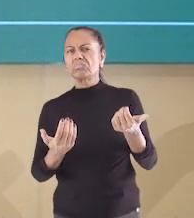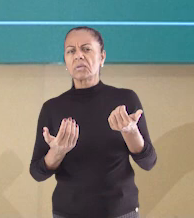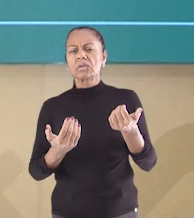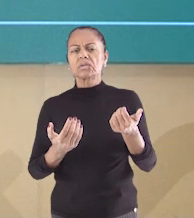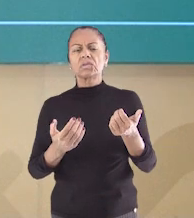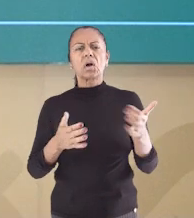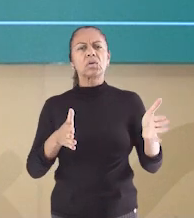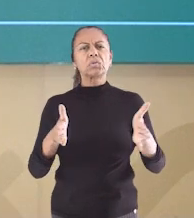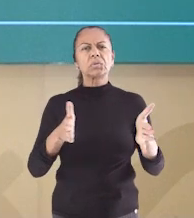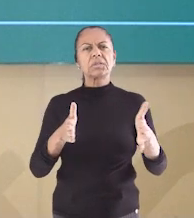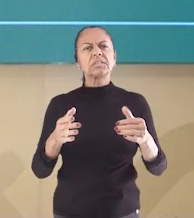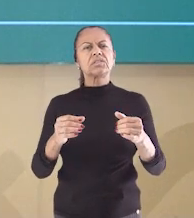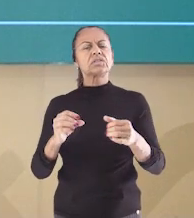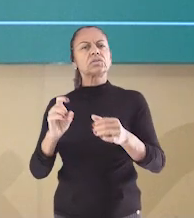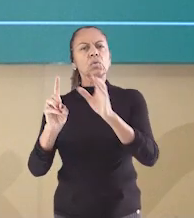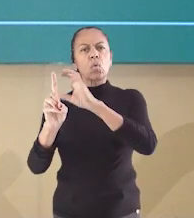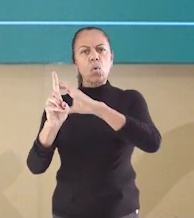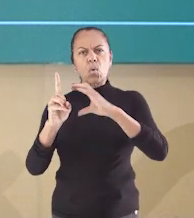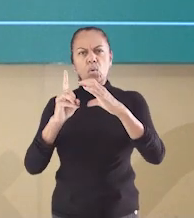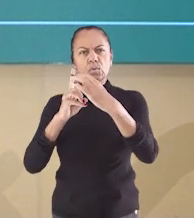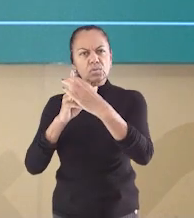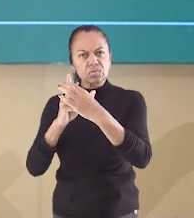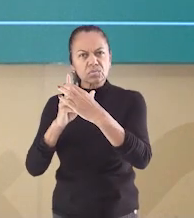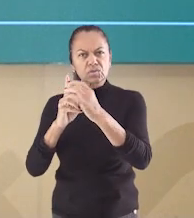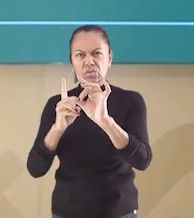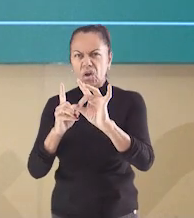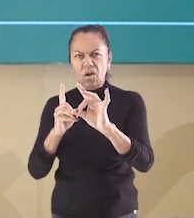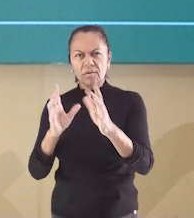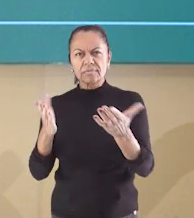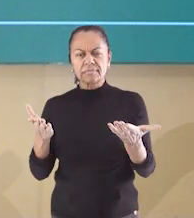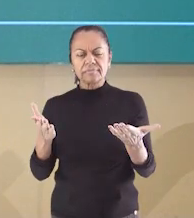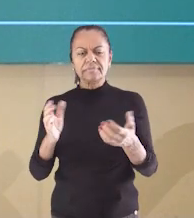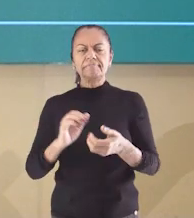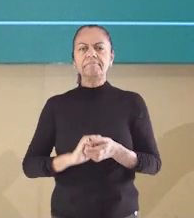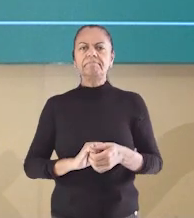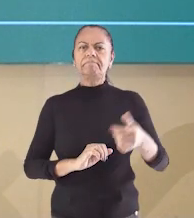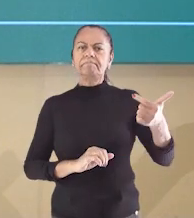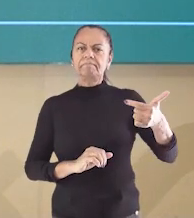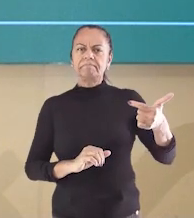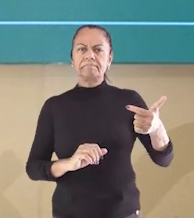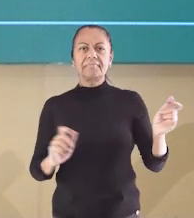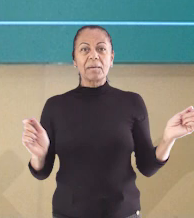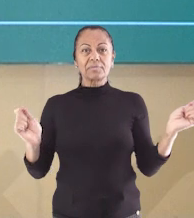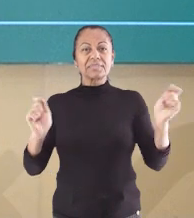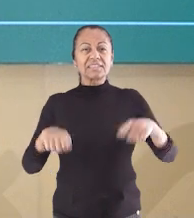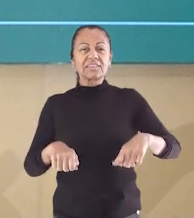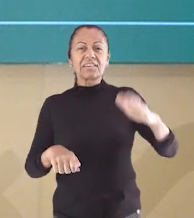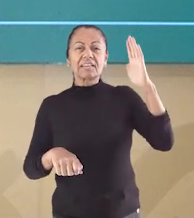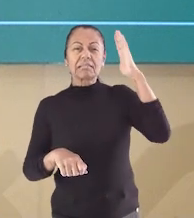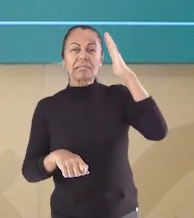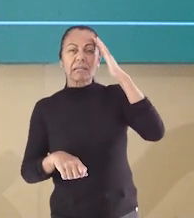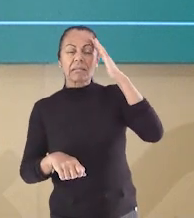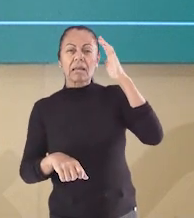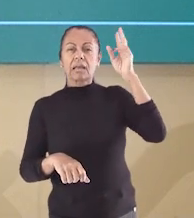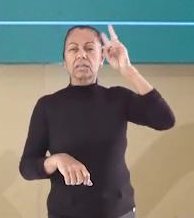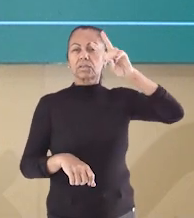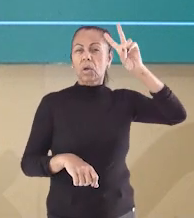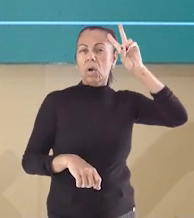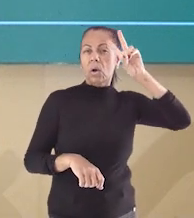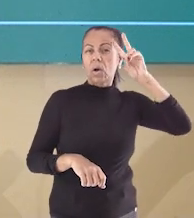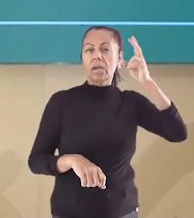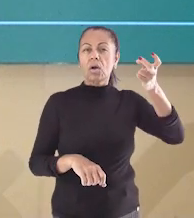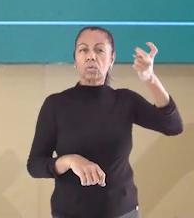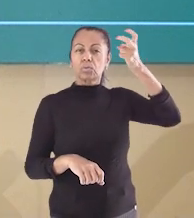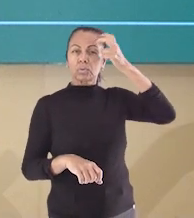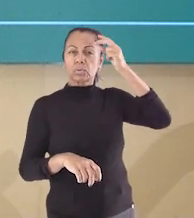F nas falsas. Vamos lá? Primeiro, os ensinamentos dos textos sagrados são seguidos apenas